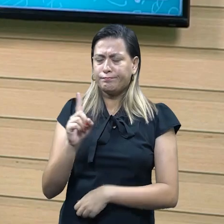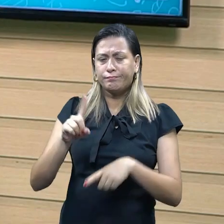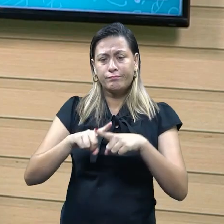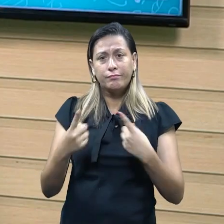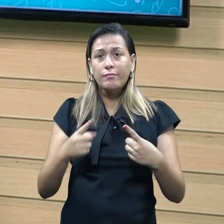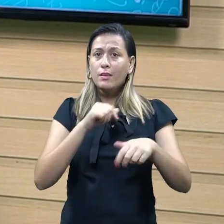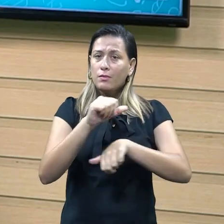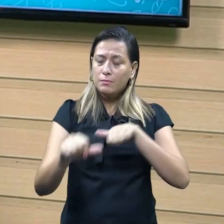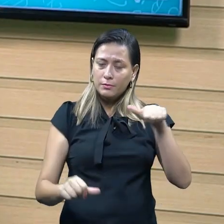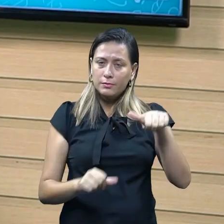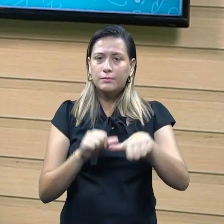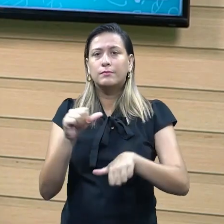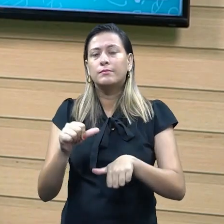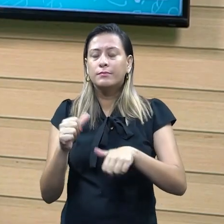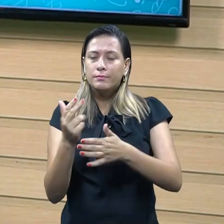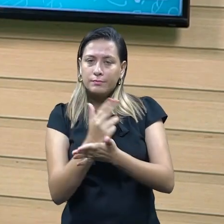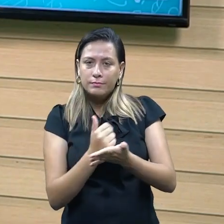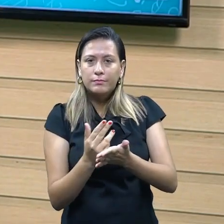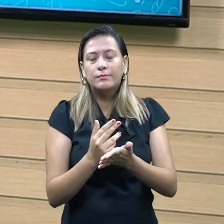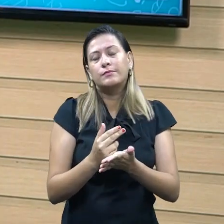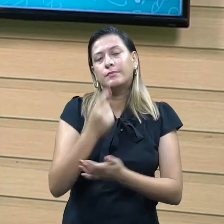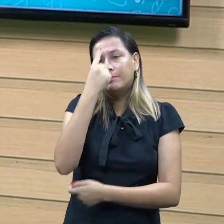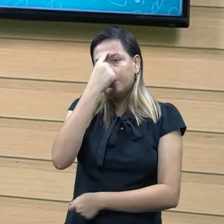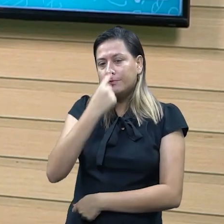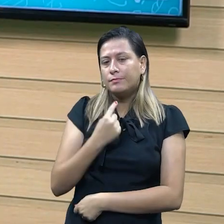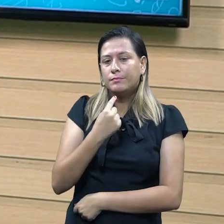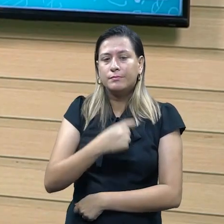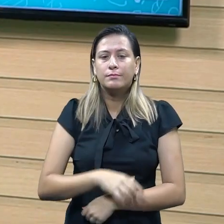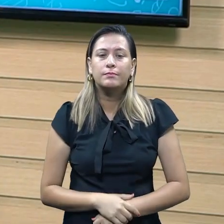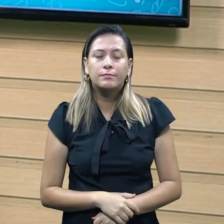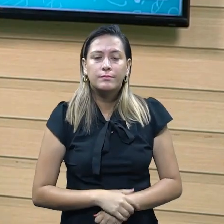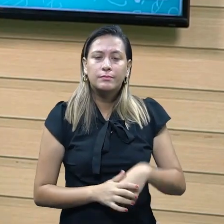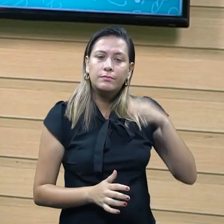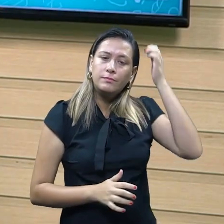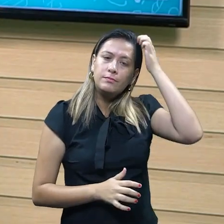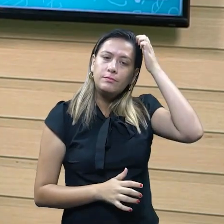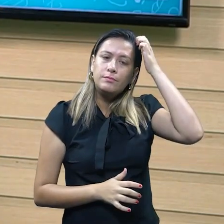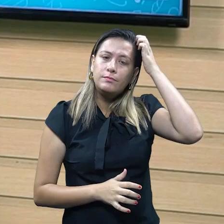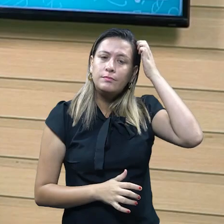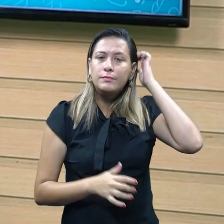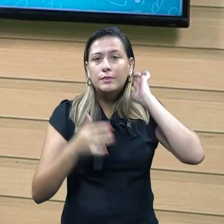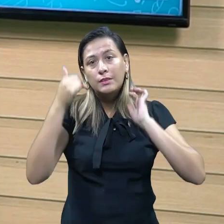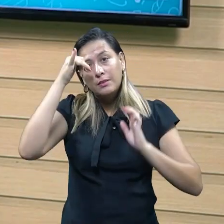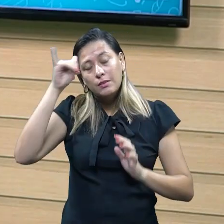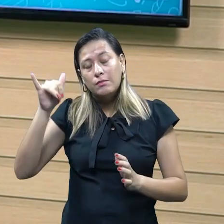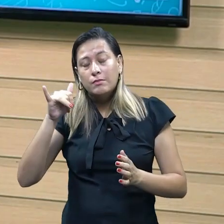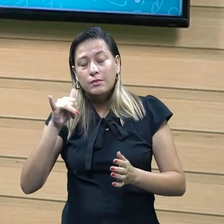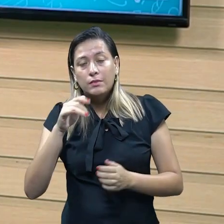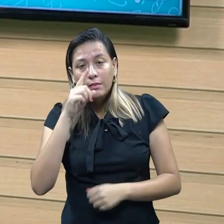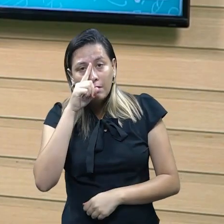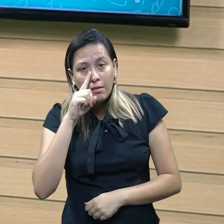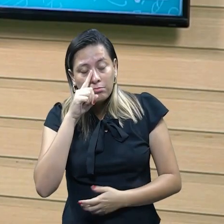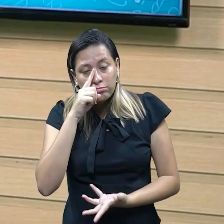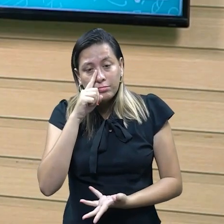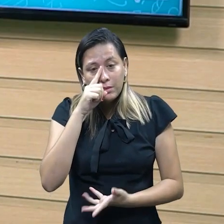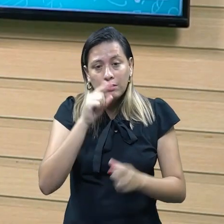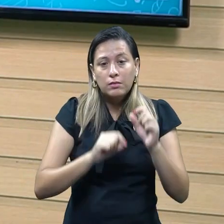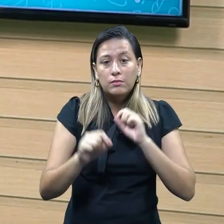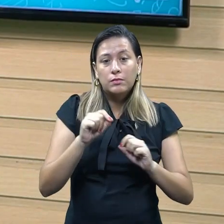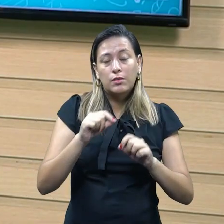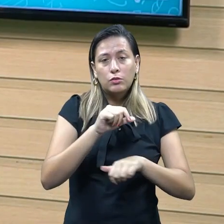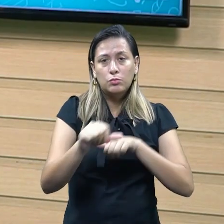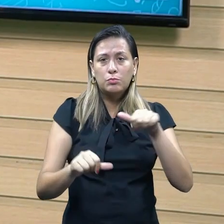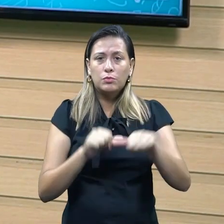fazer alterações nesse desenho, nessa figura, sem correr o risco de alterar uma parte